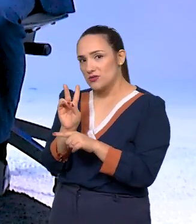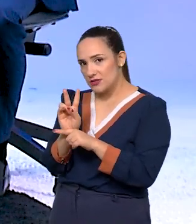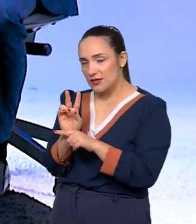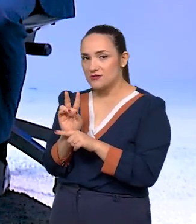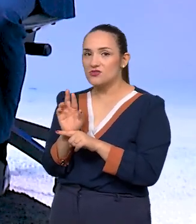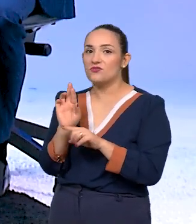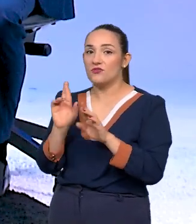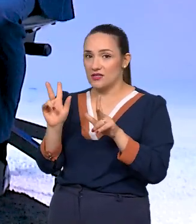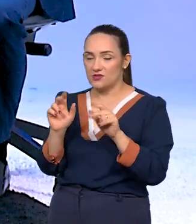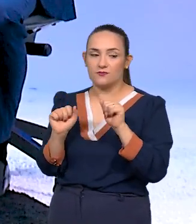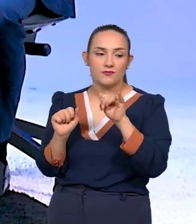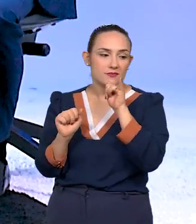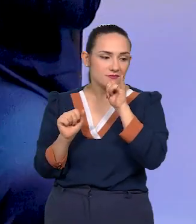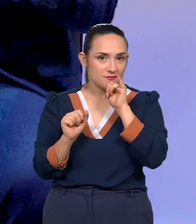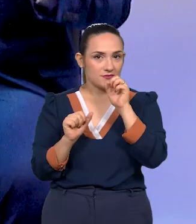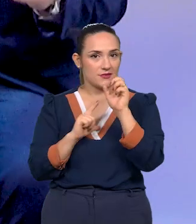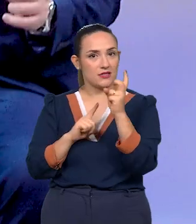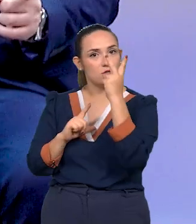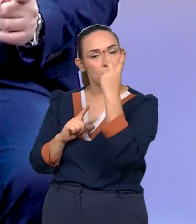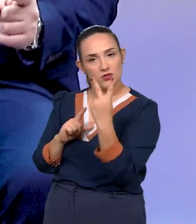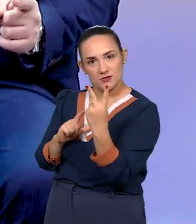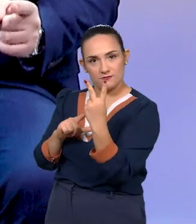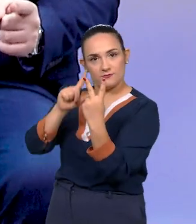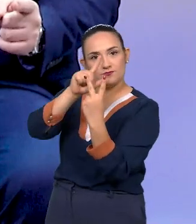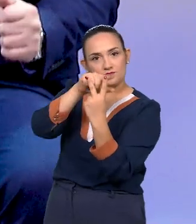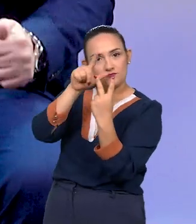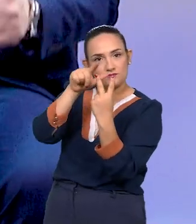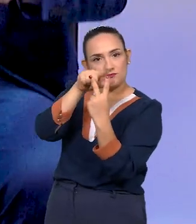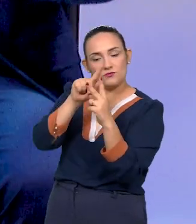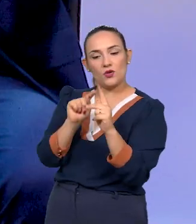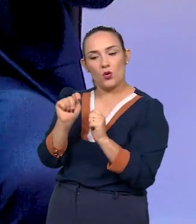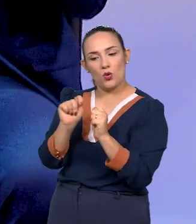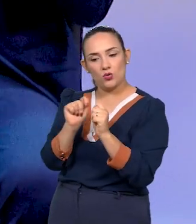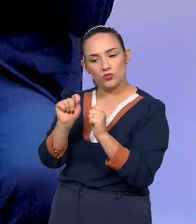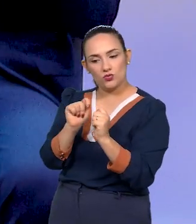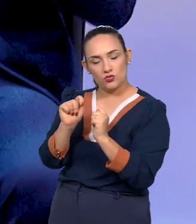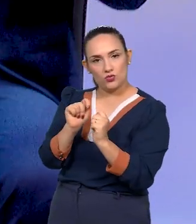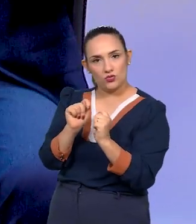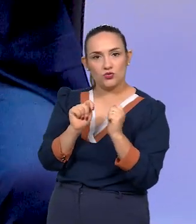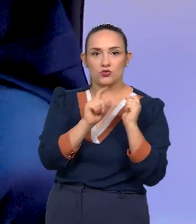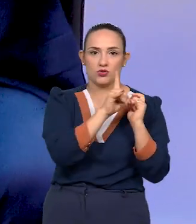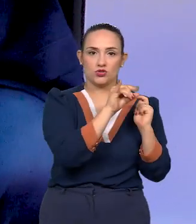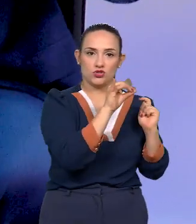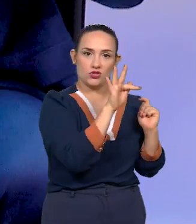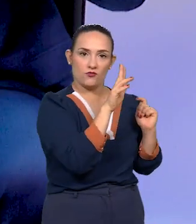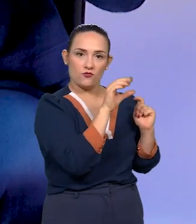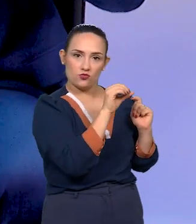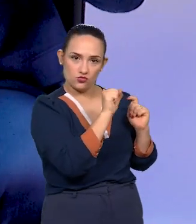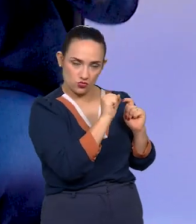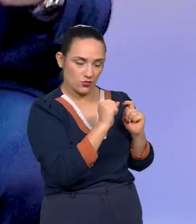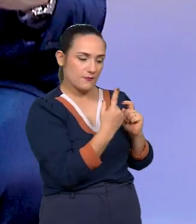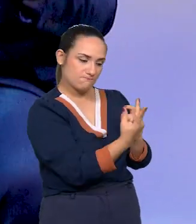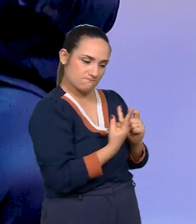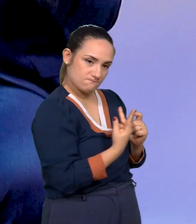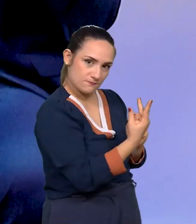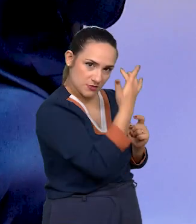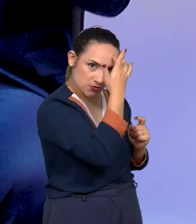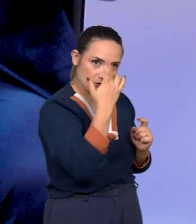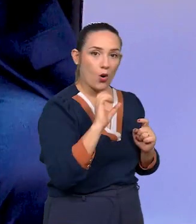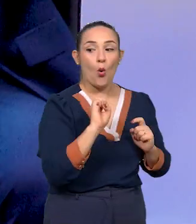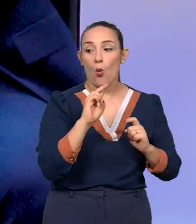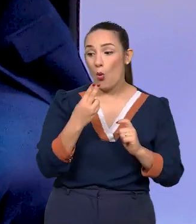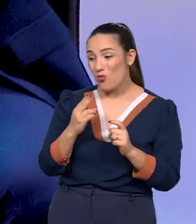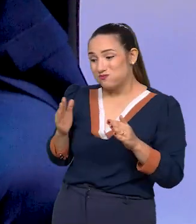difuso. Perfeito, Paulo. Nós temos dois tipos de controle de constitucionalidade. O controle difuso de inconstitucionalidade e o